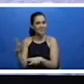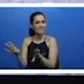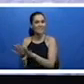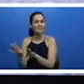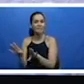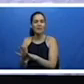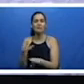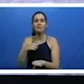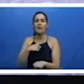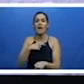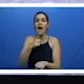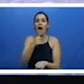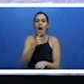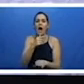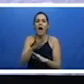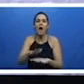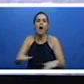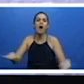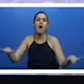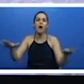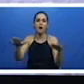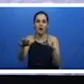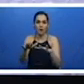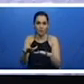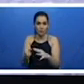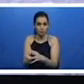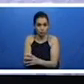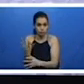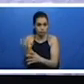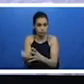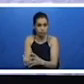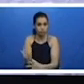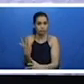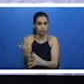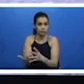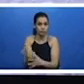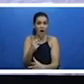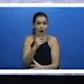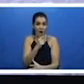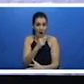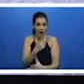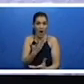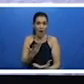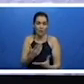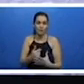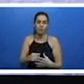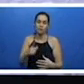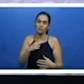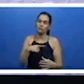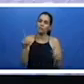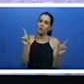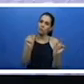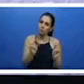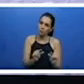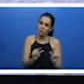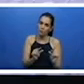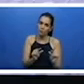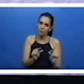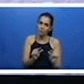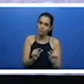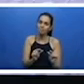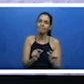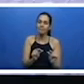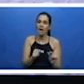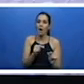dos lençóis freáticos e dos olhos d'água, das nascentes. Poucas plantas, poucas nascentes e os rios, do modo geral, diminuem a